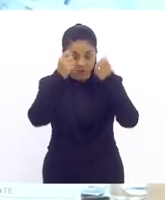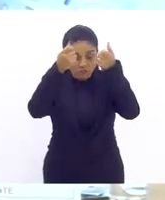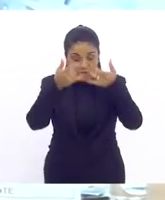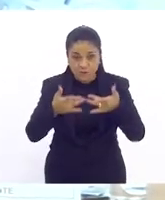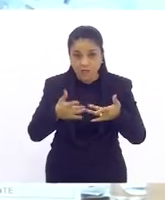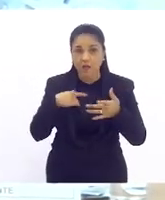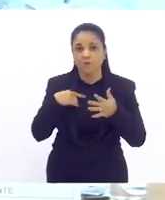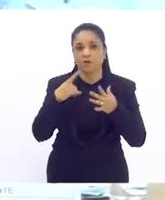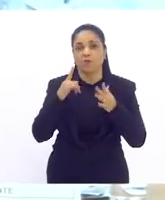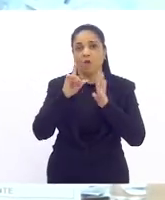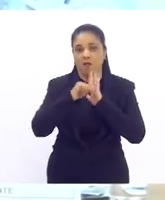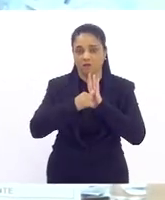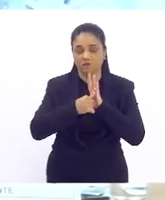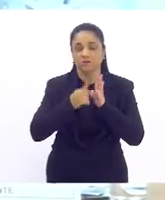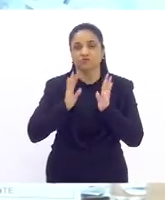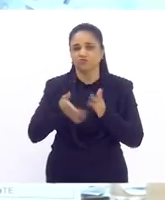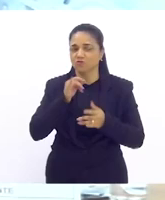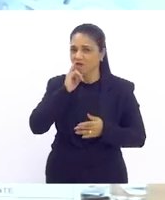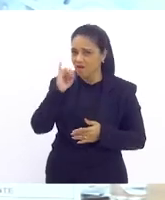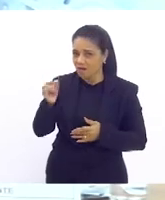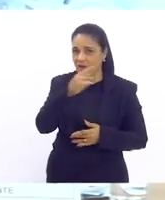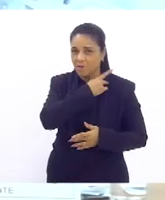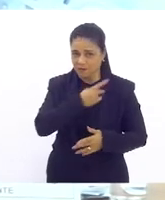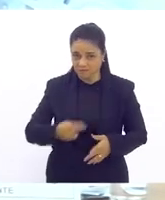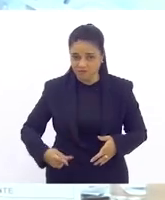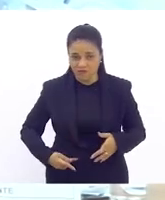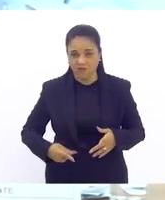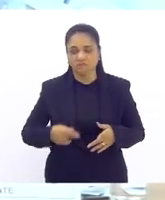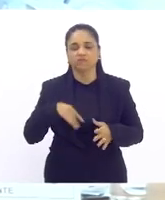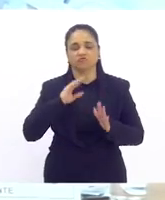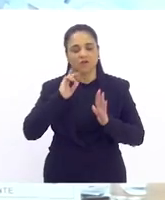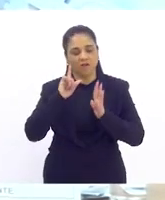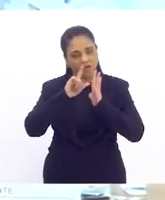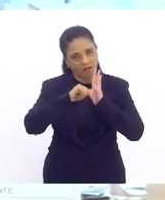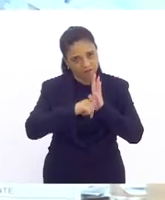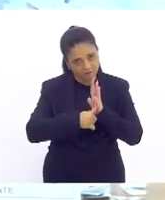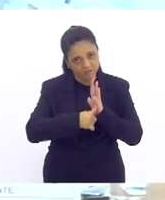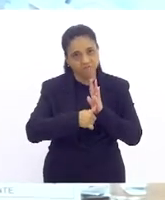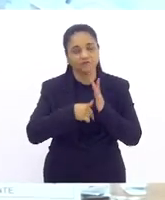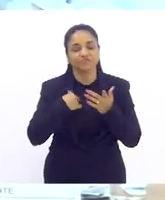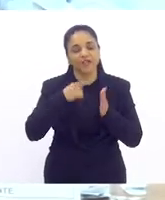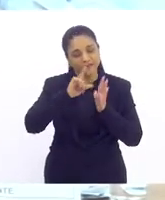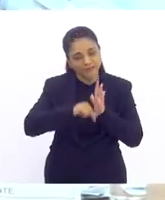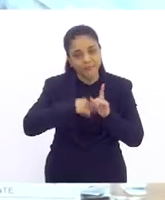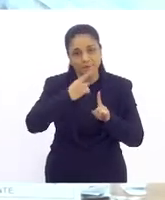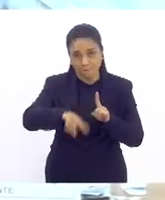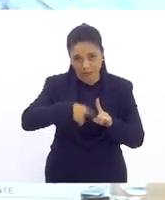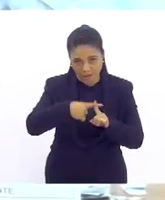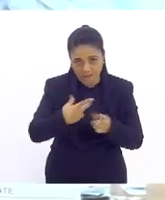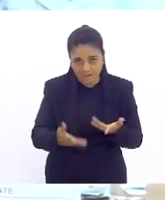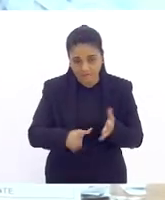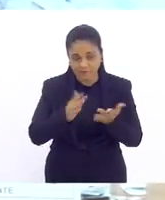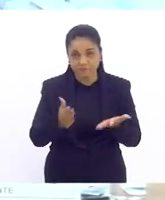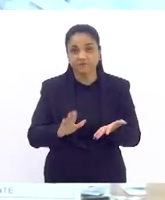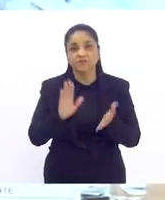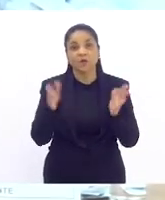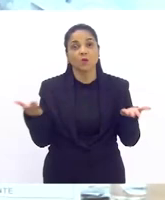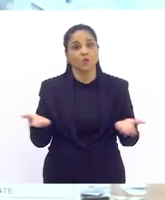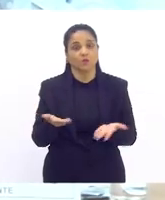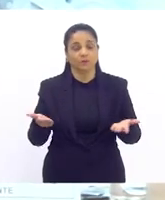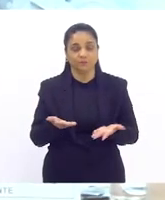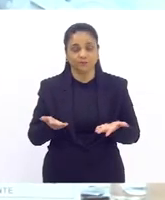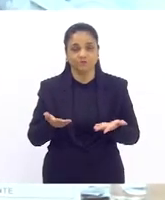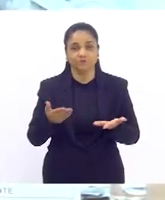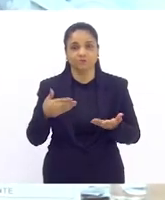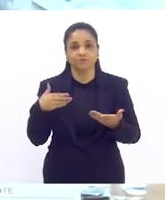que eu já tinha dito até do nosso presidente que eu ia chegar um pouco atrasado acabei atrasando mais bem eu vi aqui o